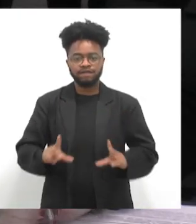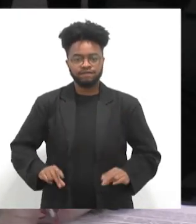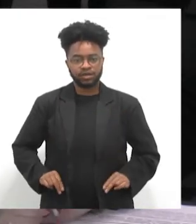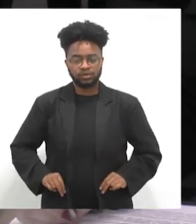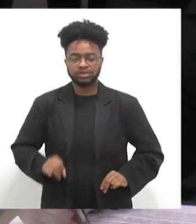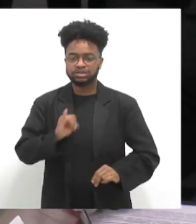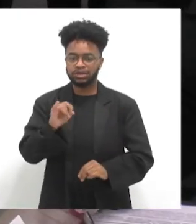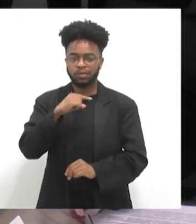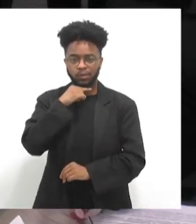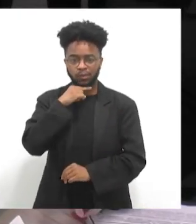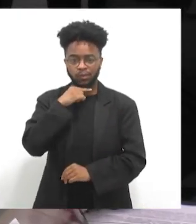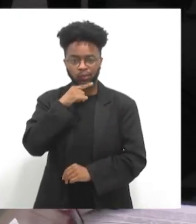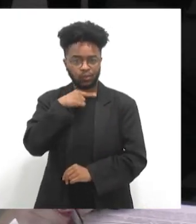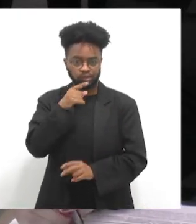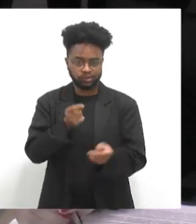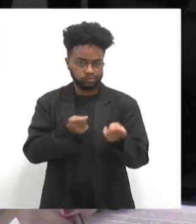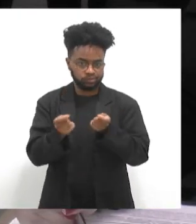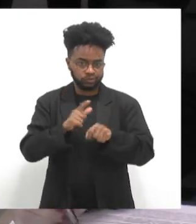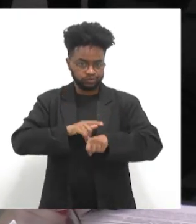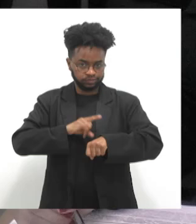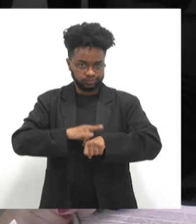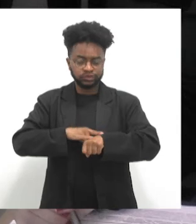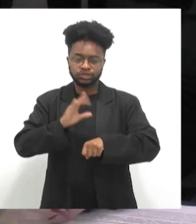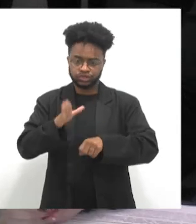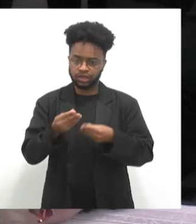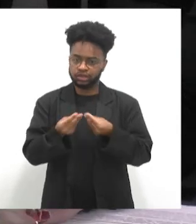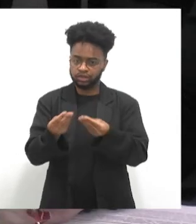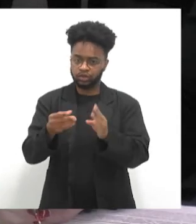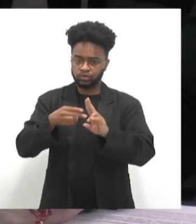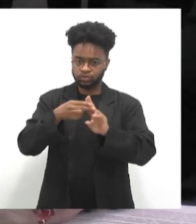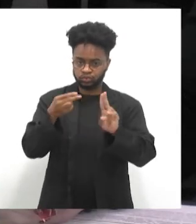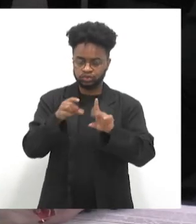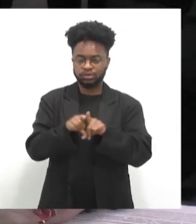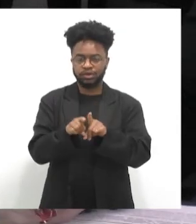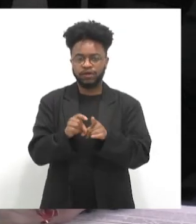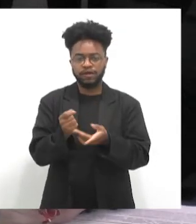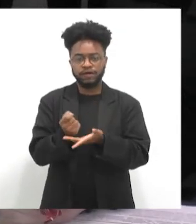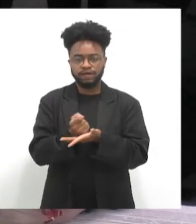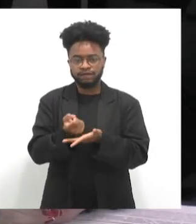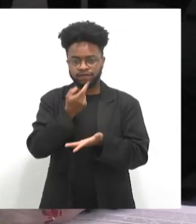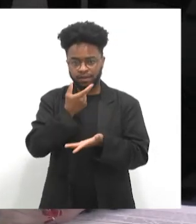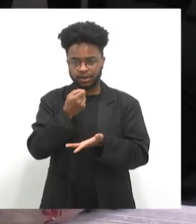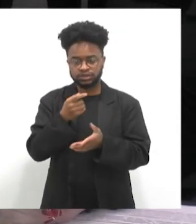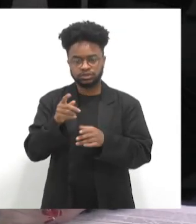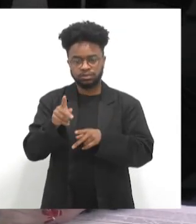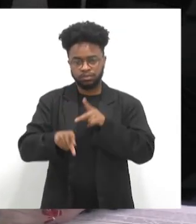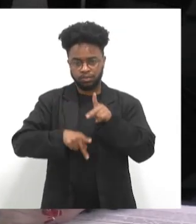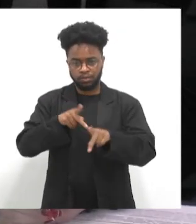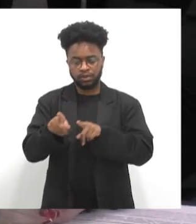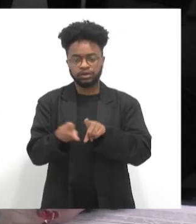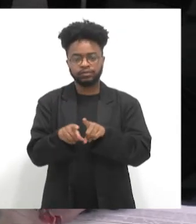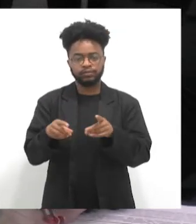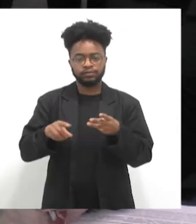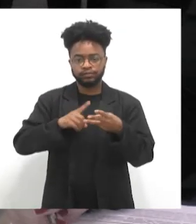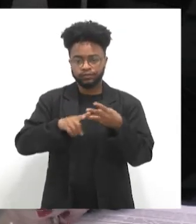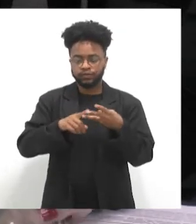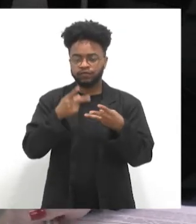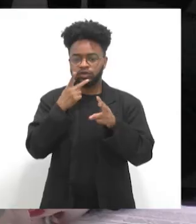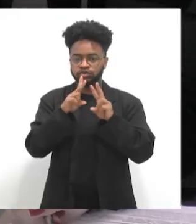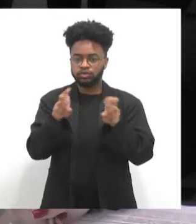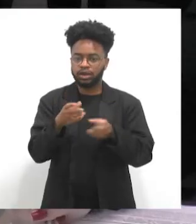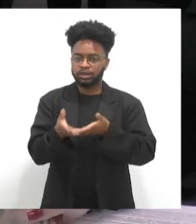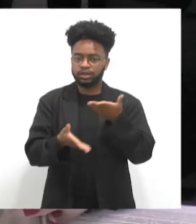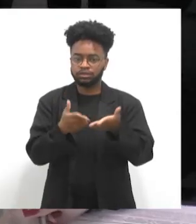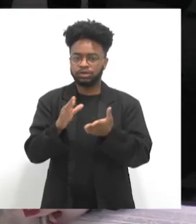com incontinência urinária. Isso já é distribuído no SUS e nas farmácias populares. E o terceiro fala de atendimento clínico, psicológico